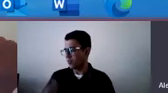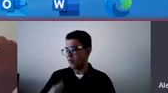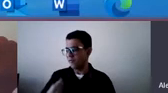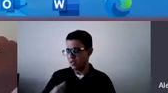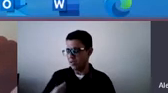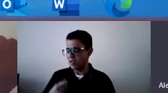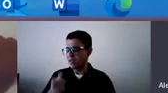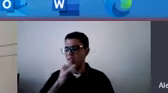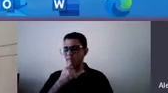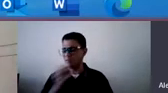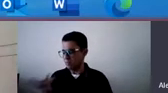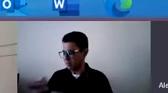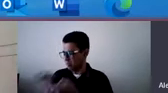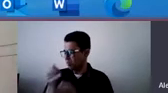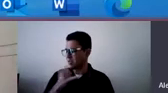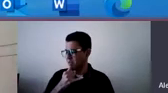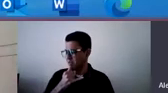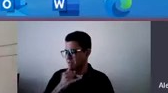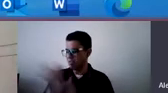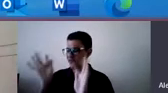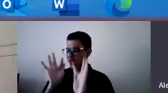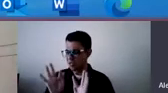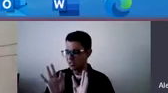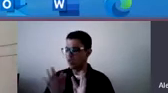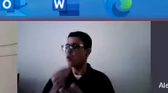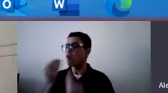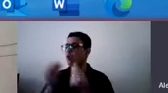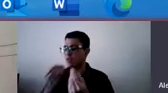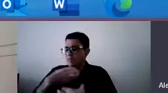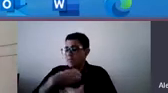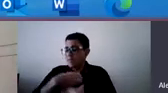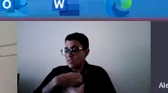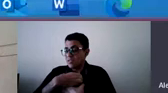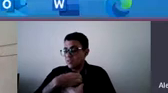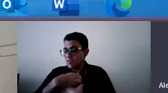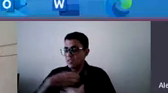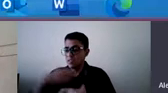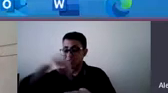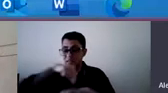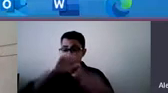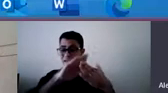ele tá triste, ele tá feliz, como ele está se sentindo.